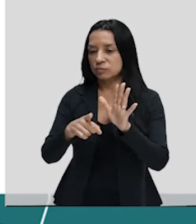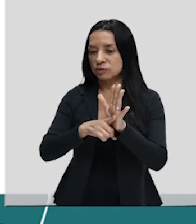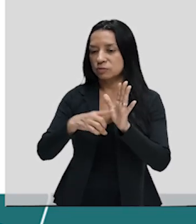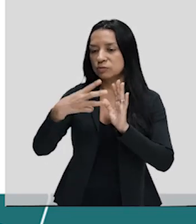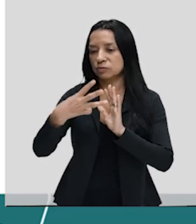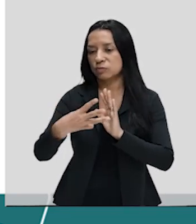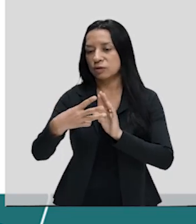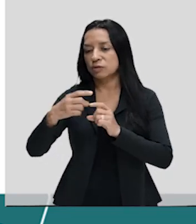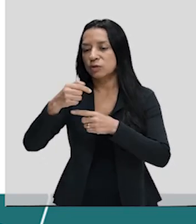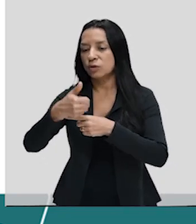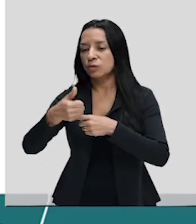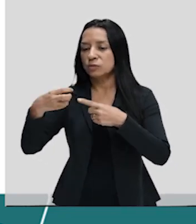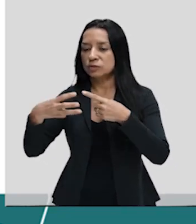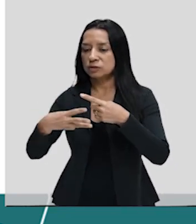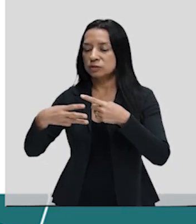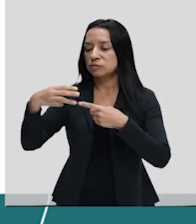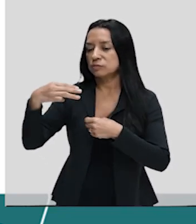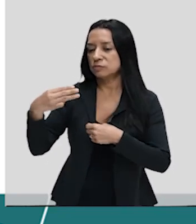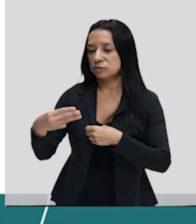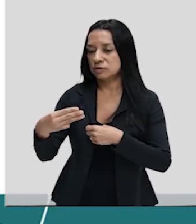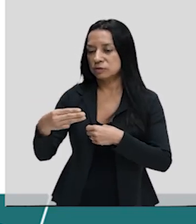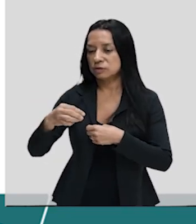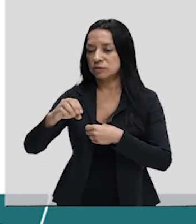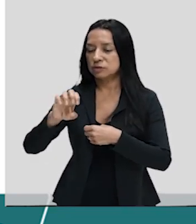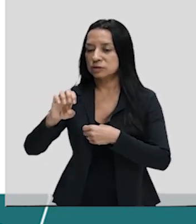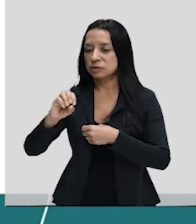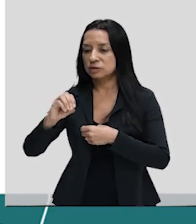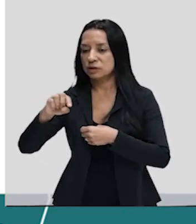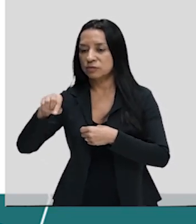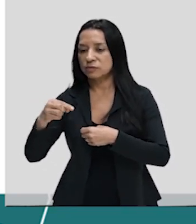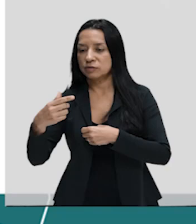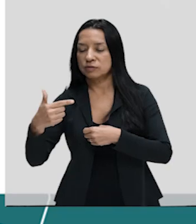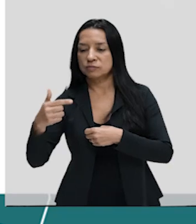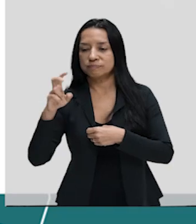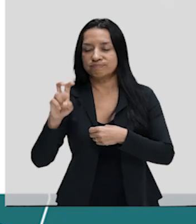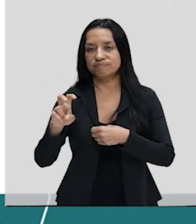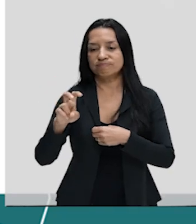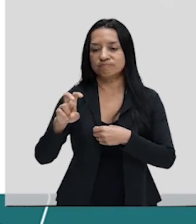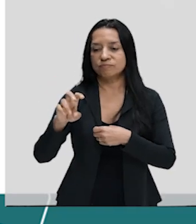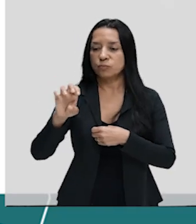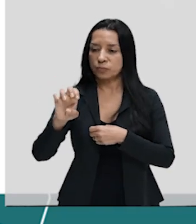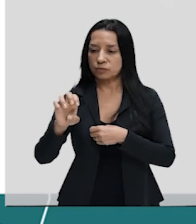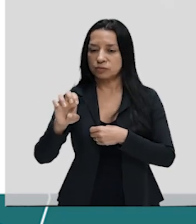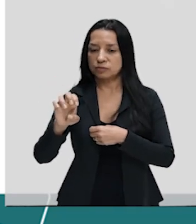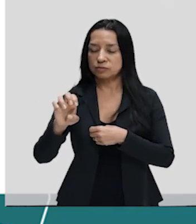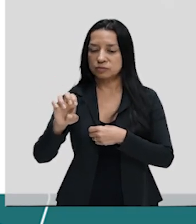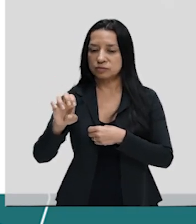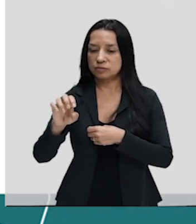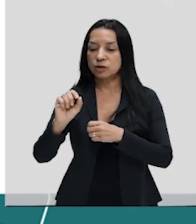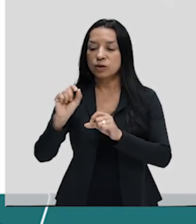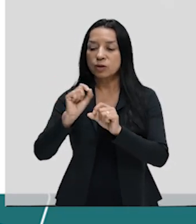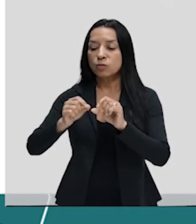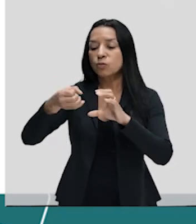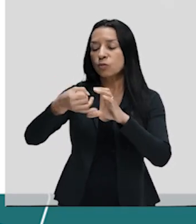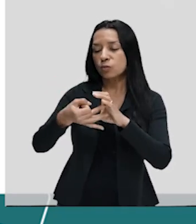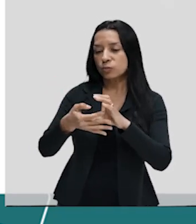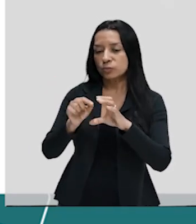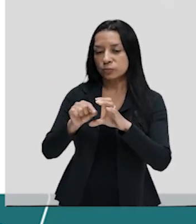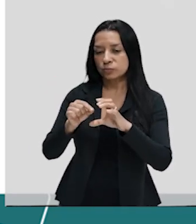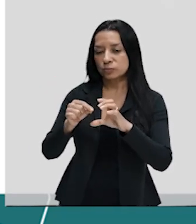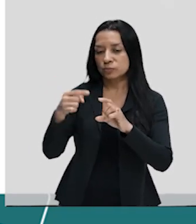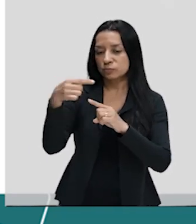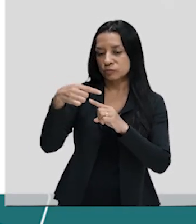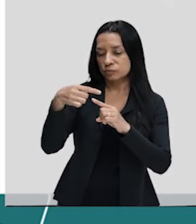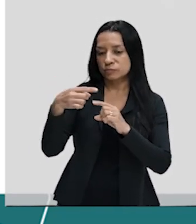e 0,25, quem satisfaz a condição e quem não satisfaz. Os que satisfizerem a condição, nós vamos colocar